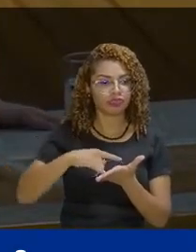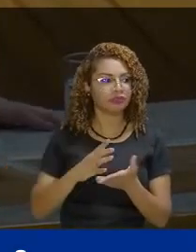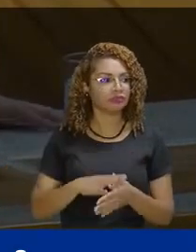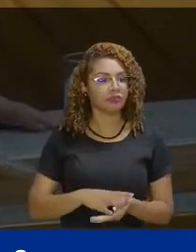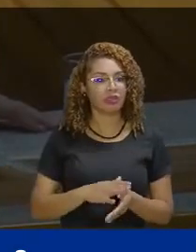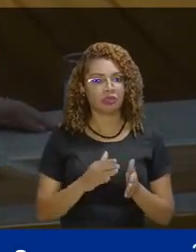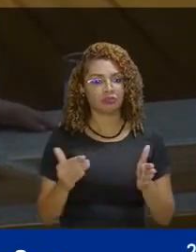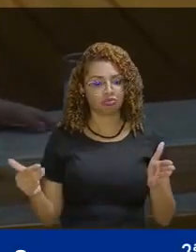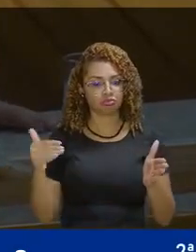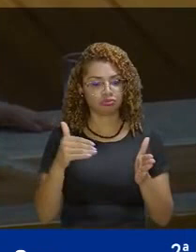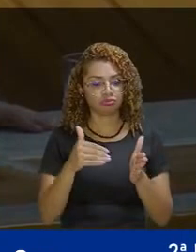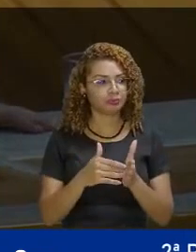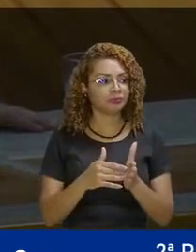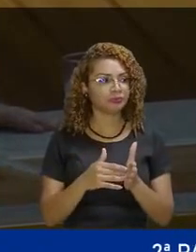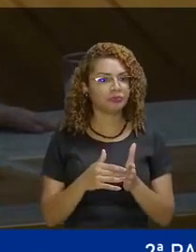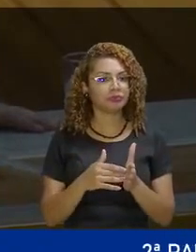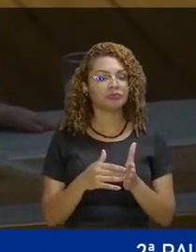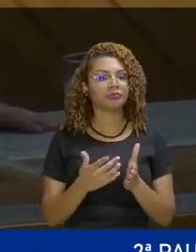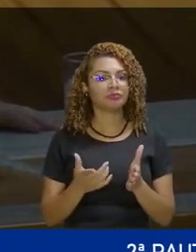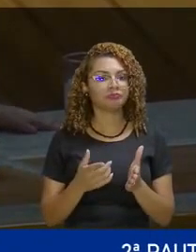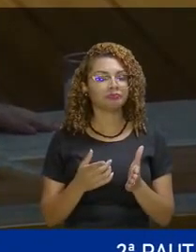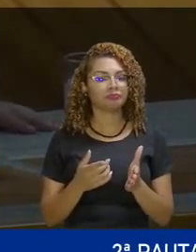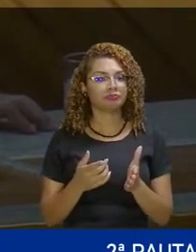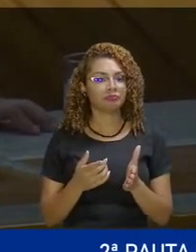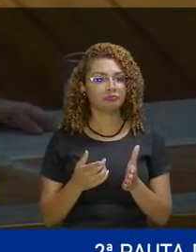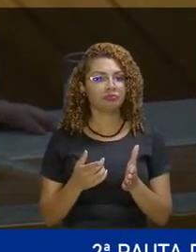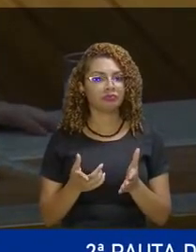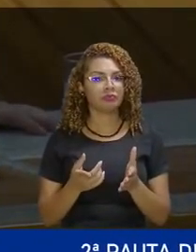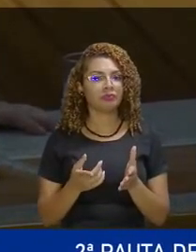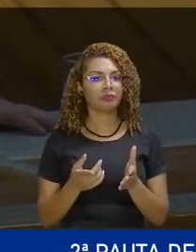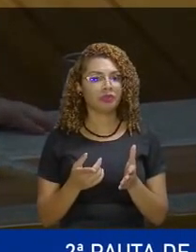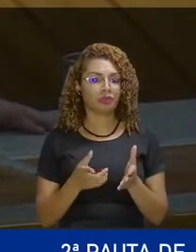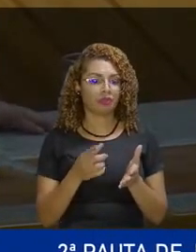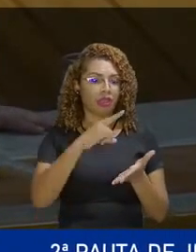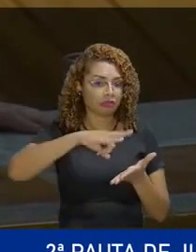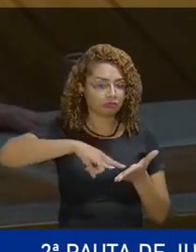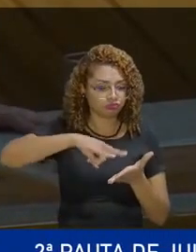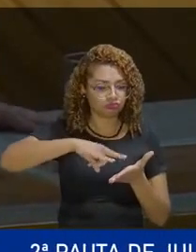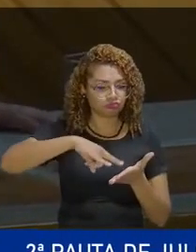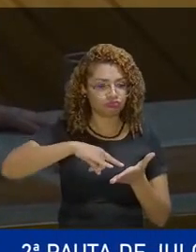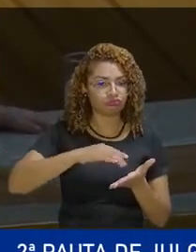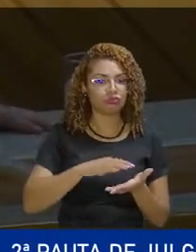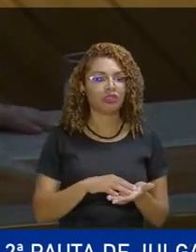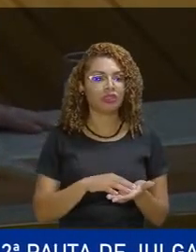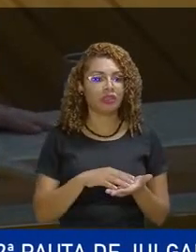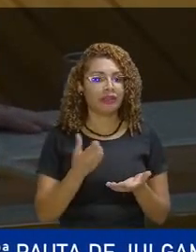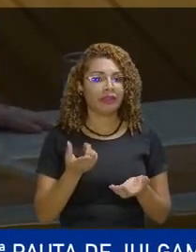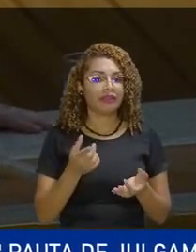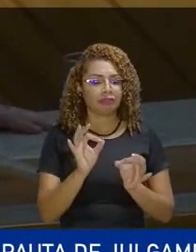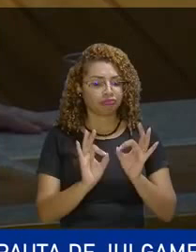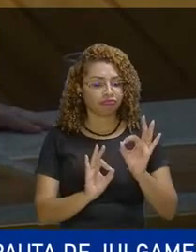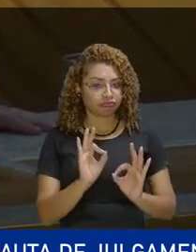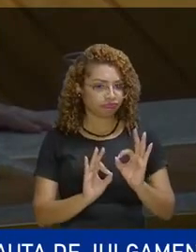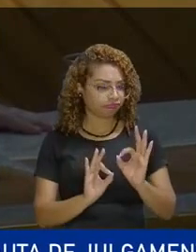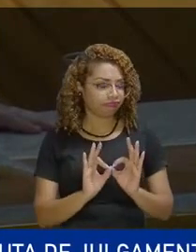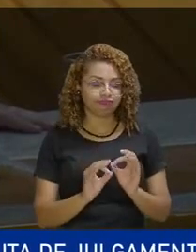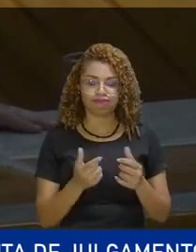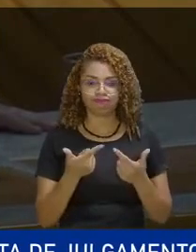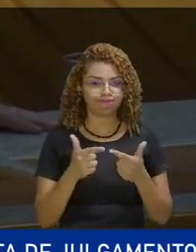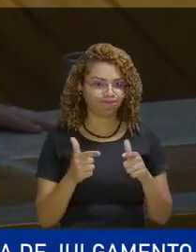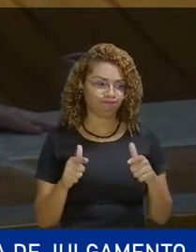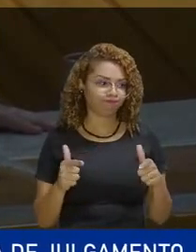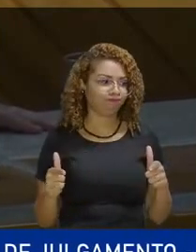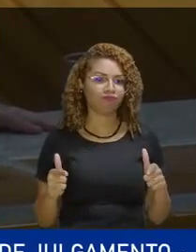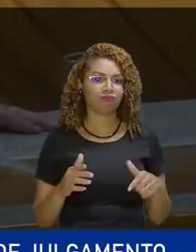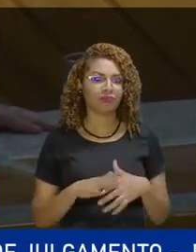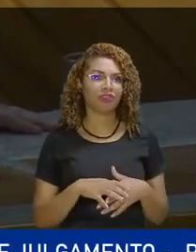houve a apresentação dos documentos. O que ocorre é que essa documentação ela não veio sequenciada, ou seja, 1, 2, 3, 4,